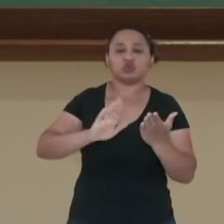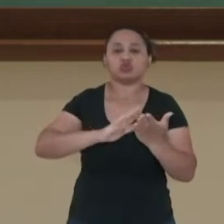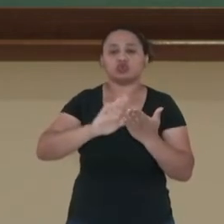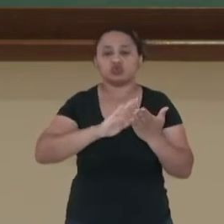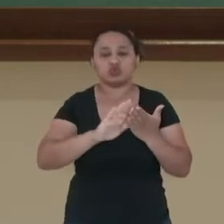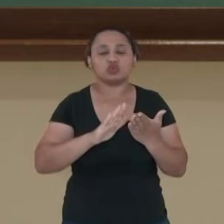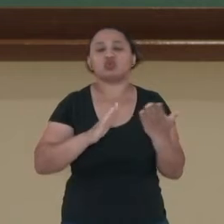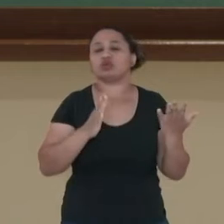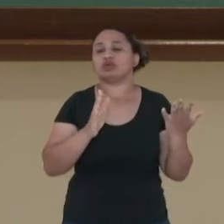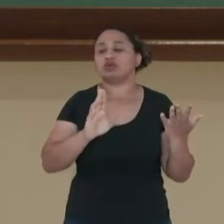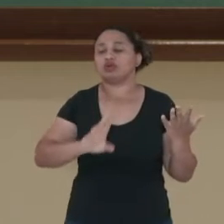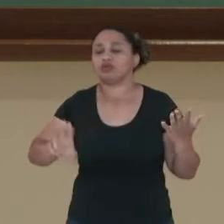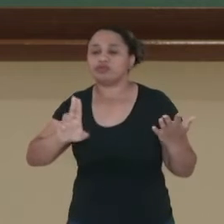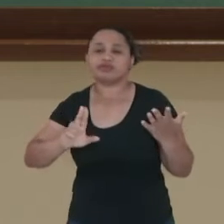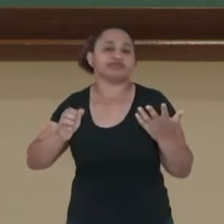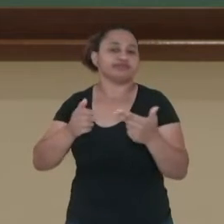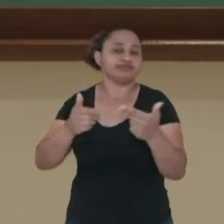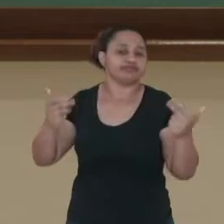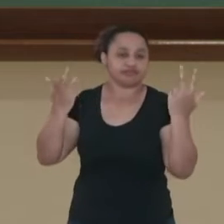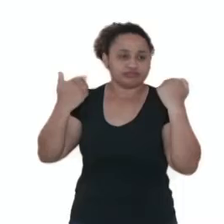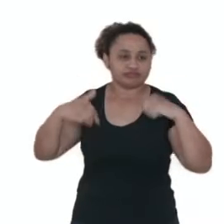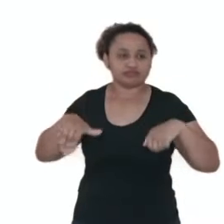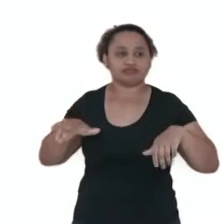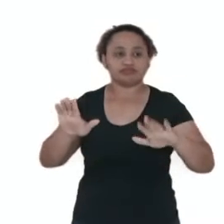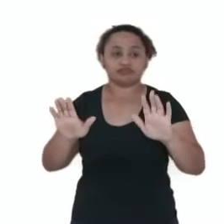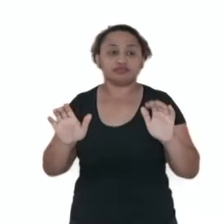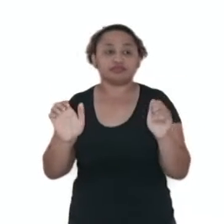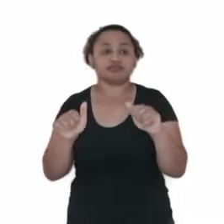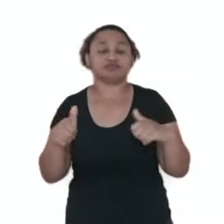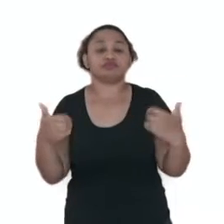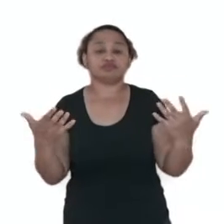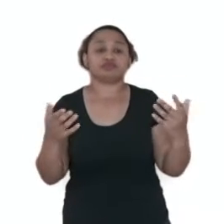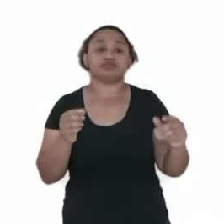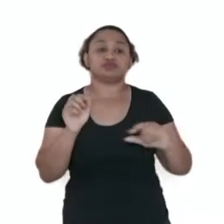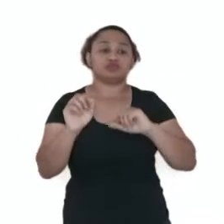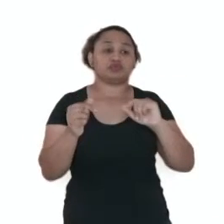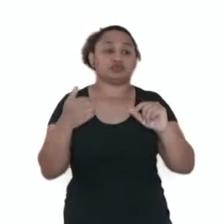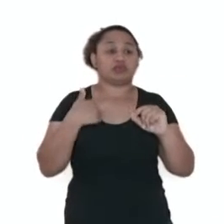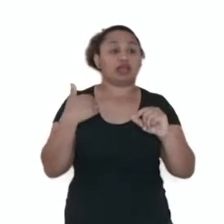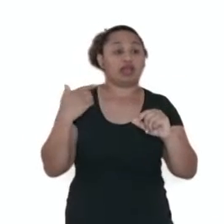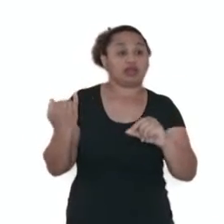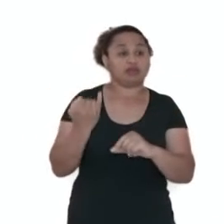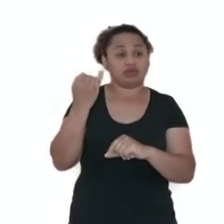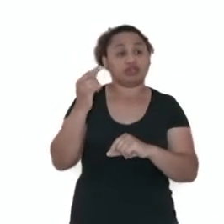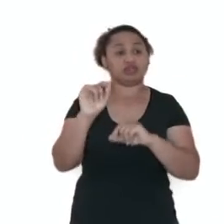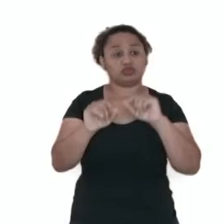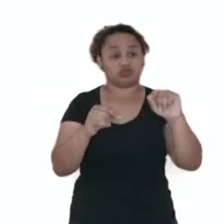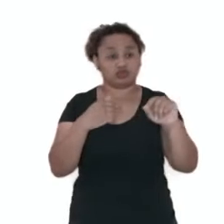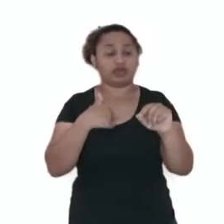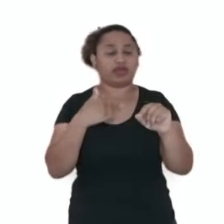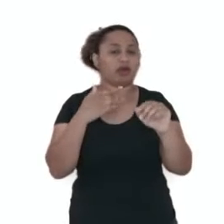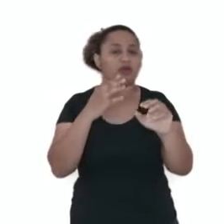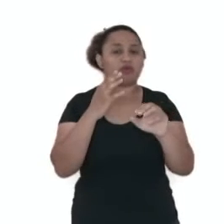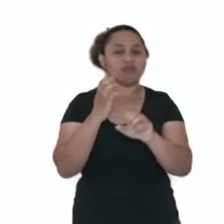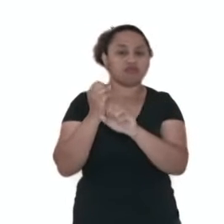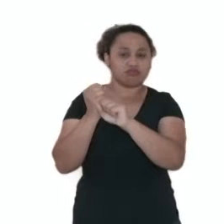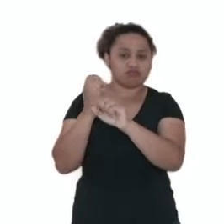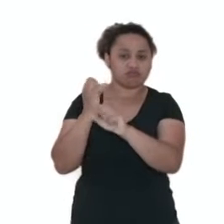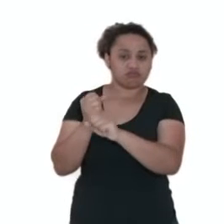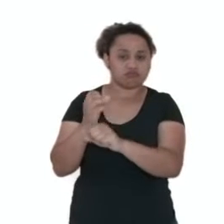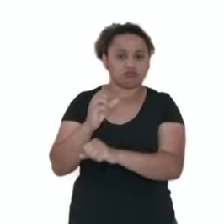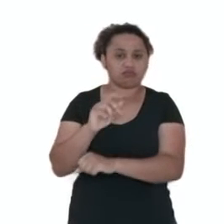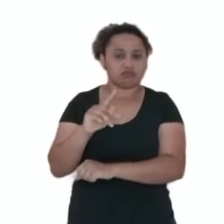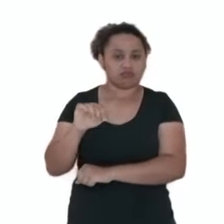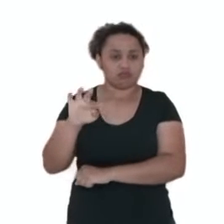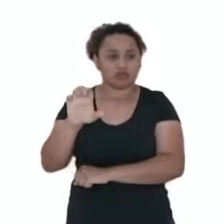uso de recursos naturais. Então, para isso, gente, basta avaliar por meio de uma pontuação qual é o